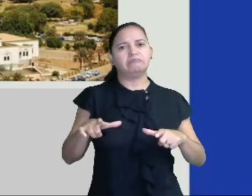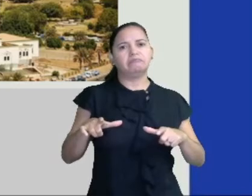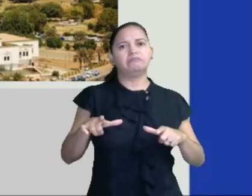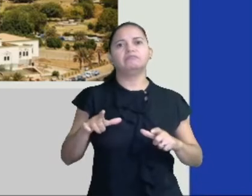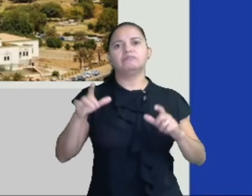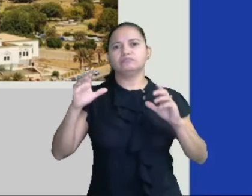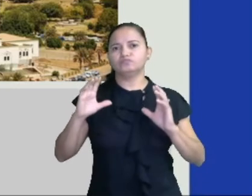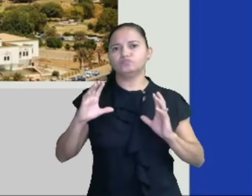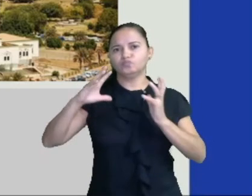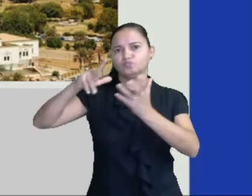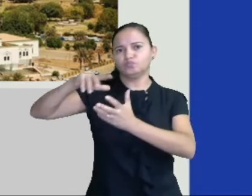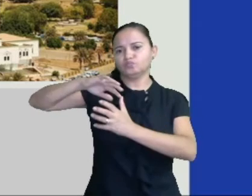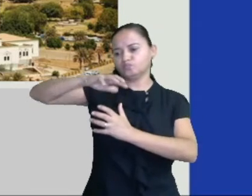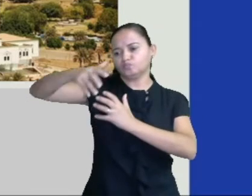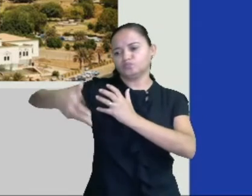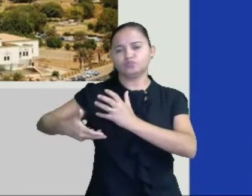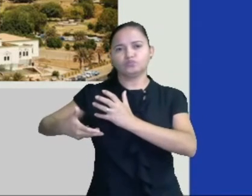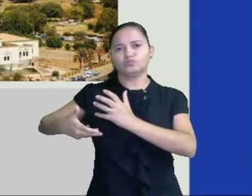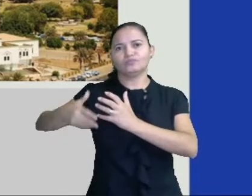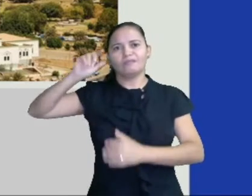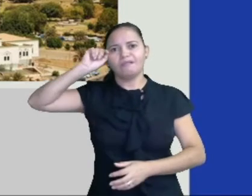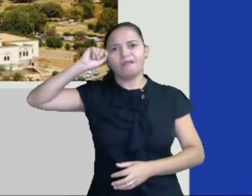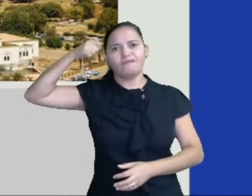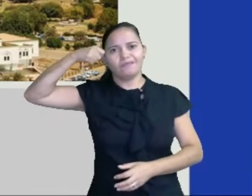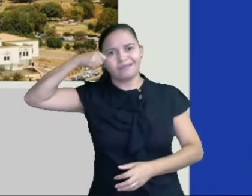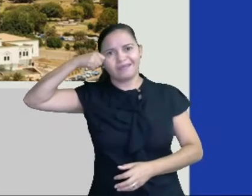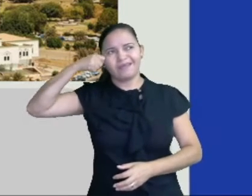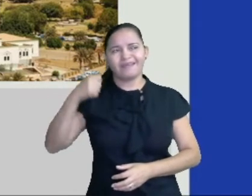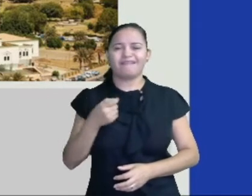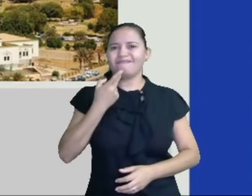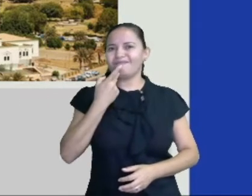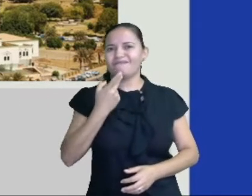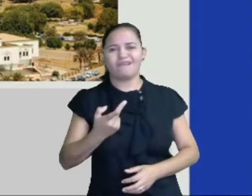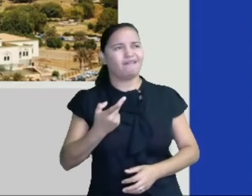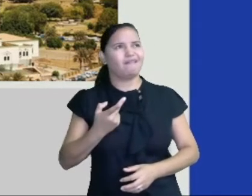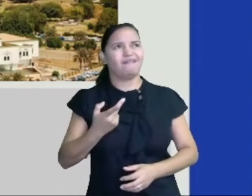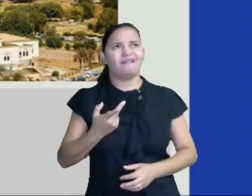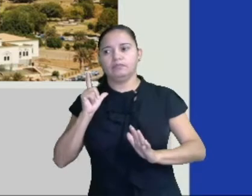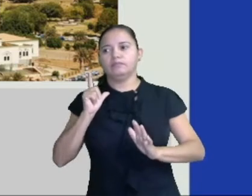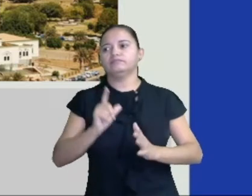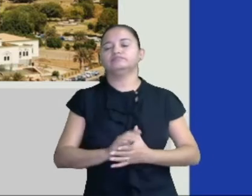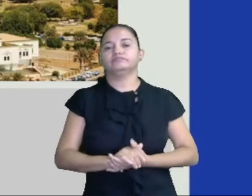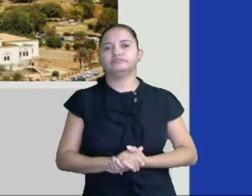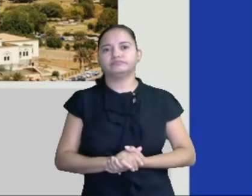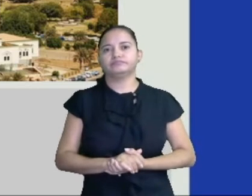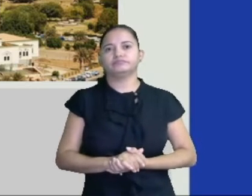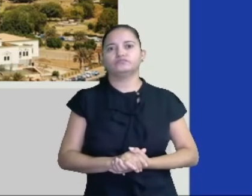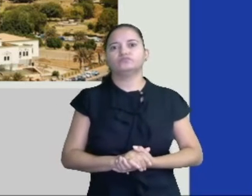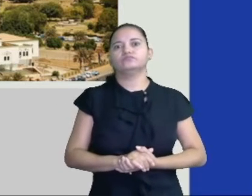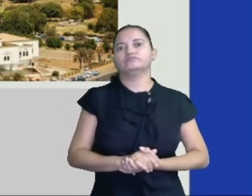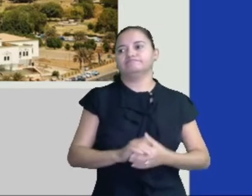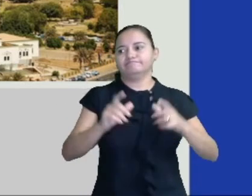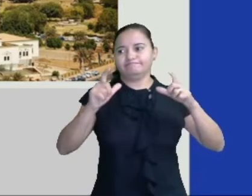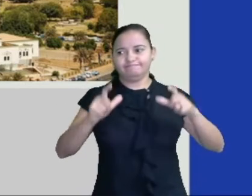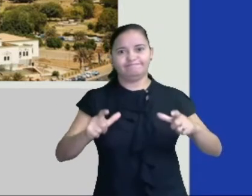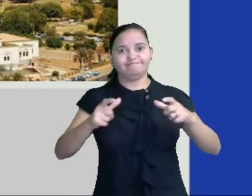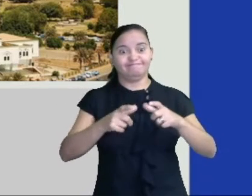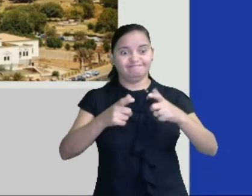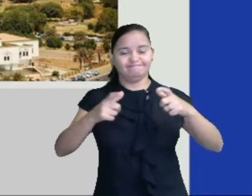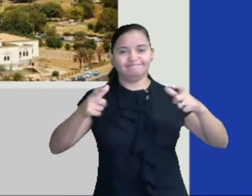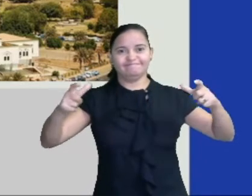eu trouxe uma imagem que encontrei na internet da vista aérea da cidade do Cairo, que é a